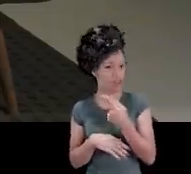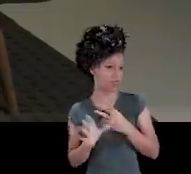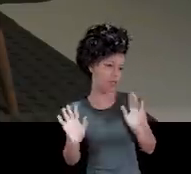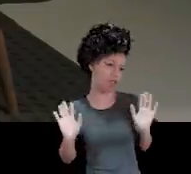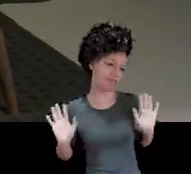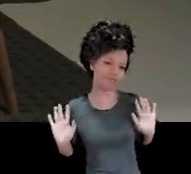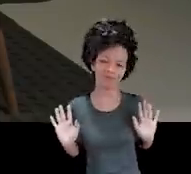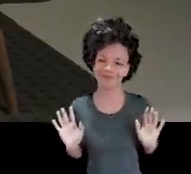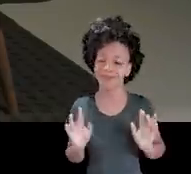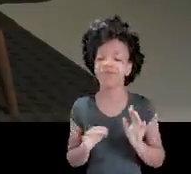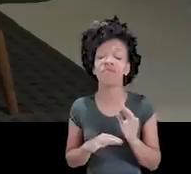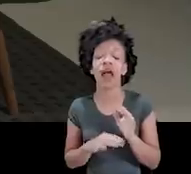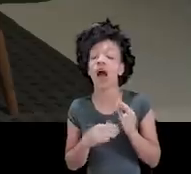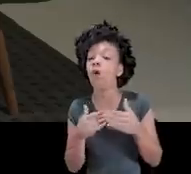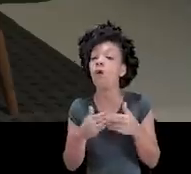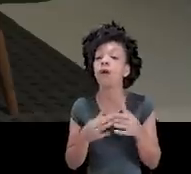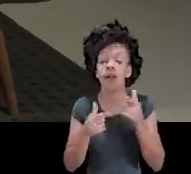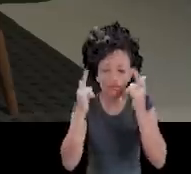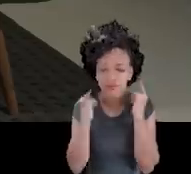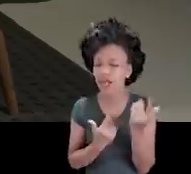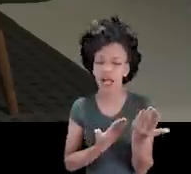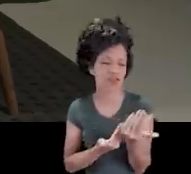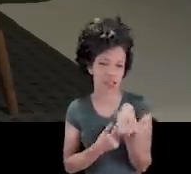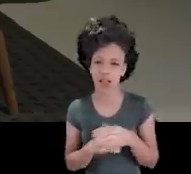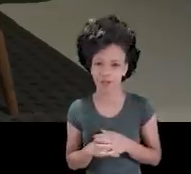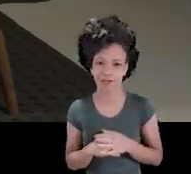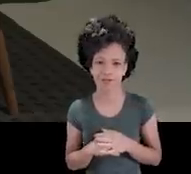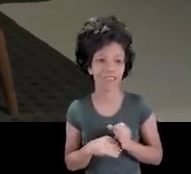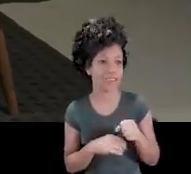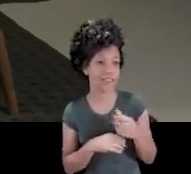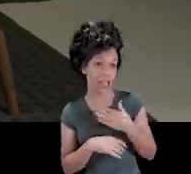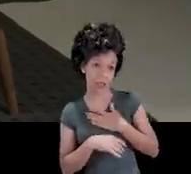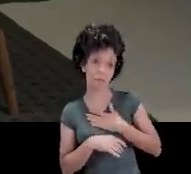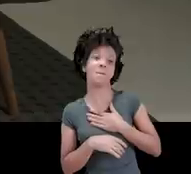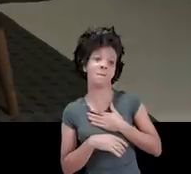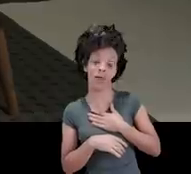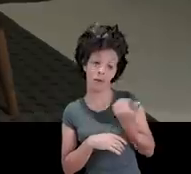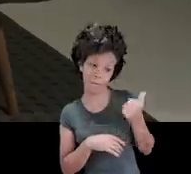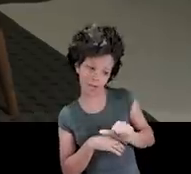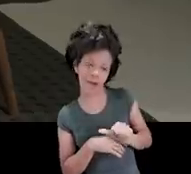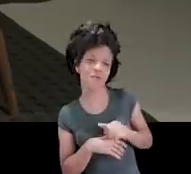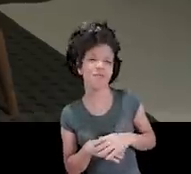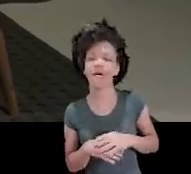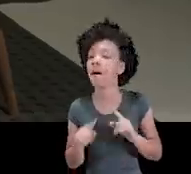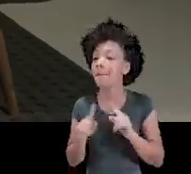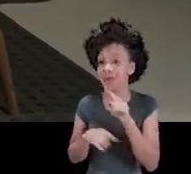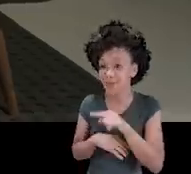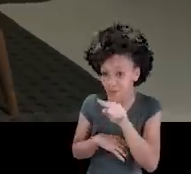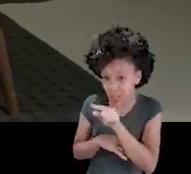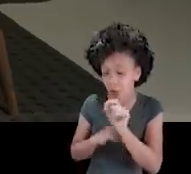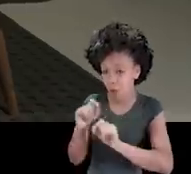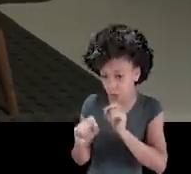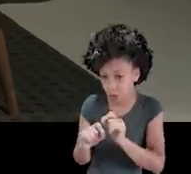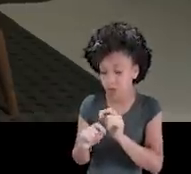Eu não falei nada. Você me deu. Aliás, pra qualquer um, a careca rejuvenesce. Sim, no meu caso, você não sabe. Fica muito pior. Todo mundo. O que eu quis dizer no caso deles é o seguinte: no